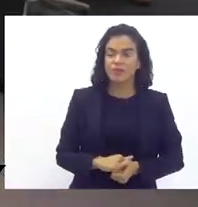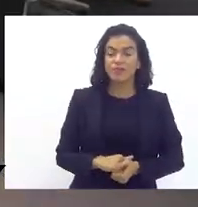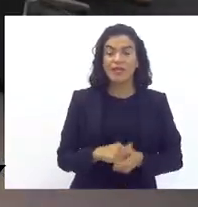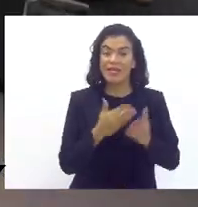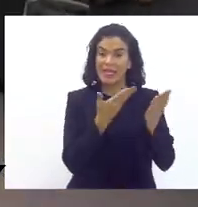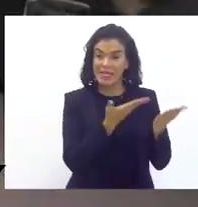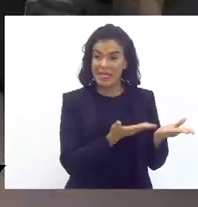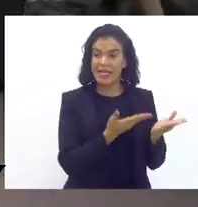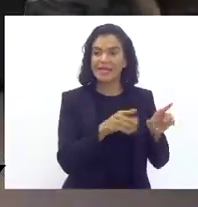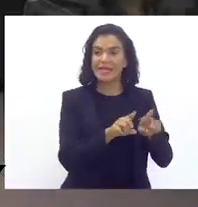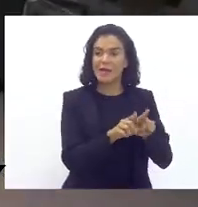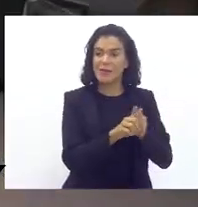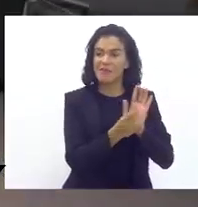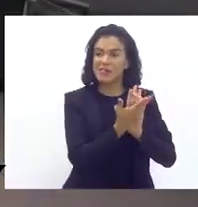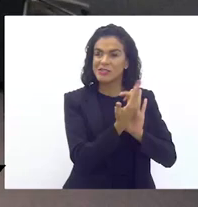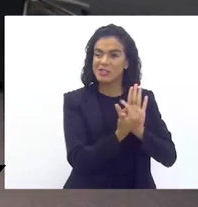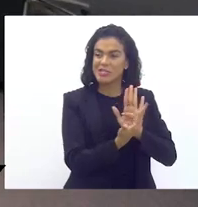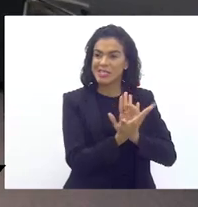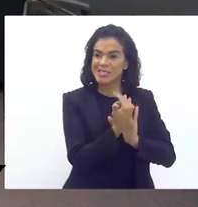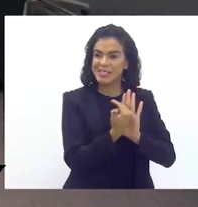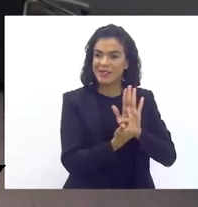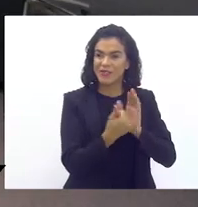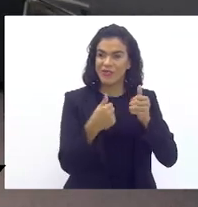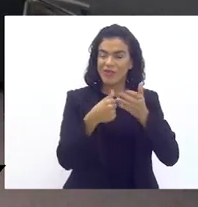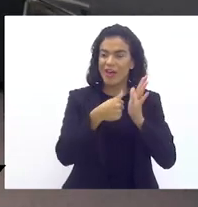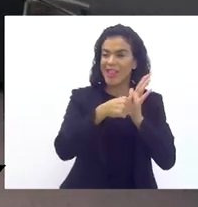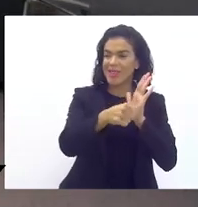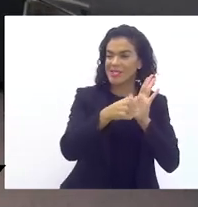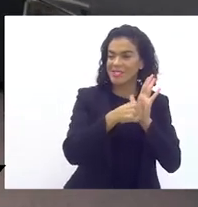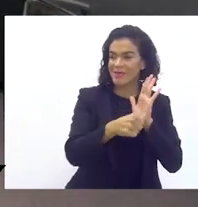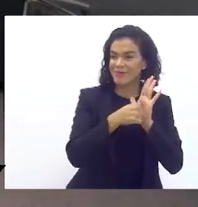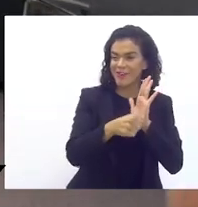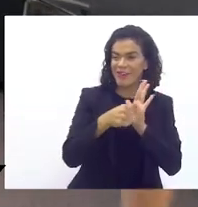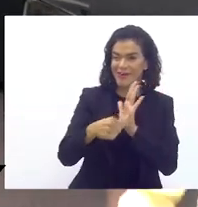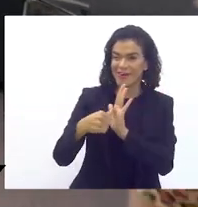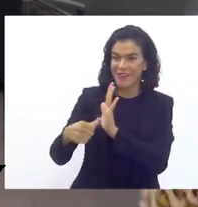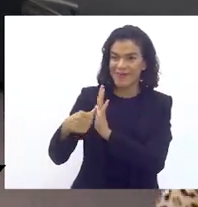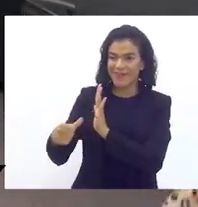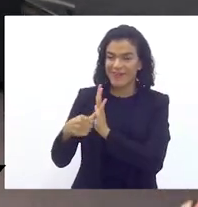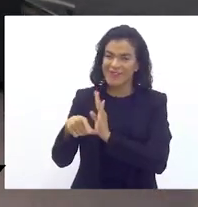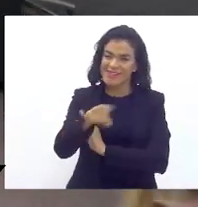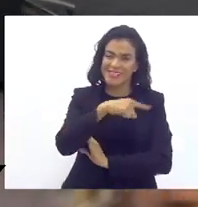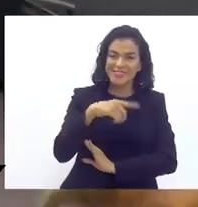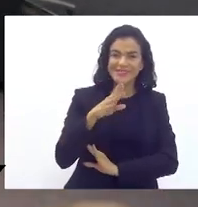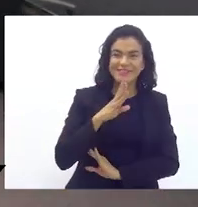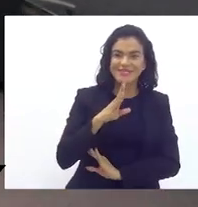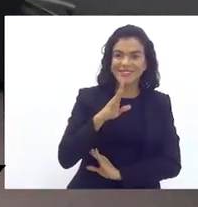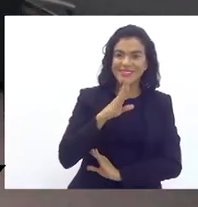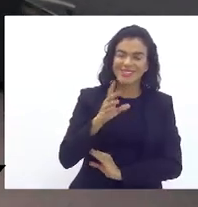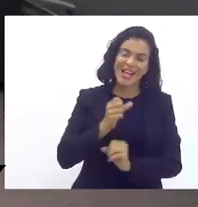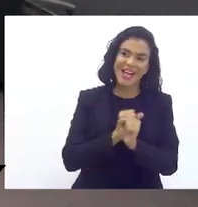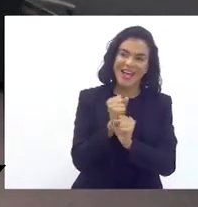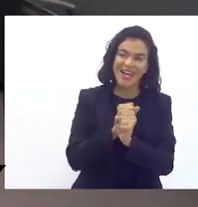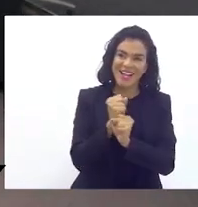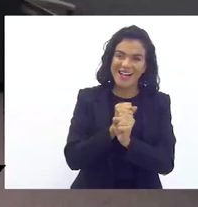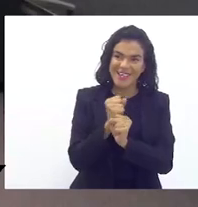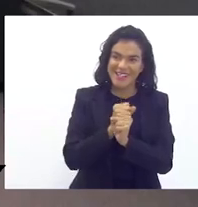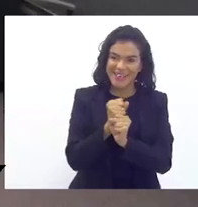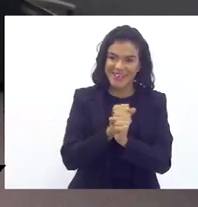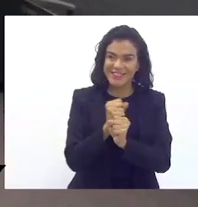ele também faz os desenhos daqueles adesivinhos que a gente faz sempre na campanha do compras que todo mundo já conhece há muito tempo